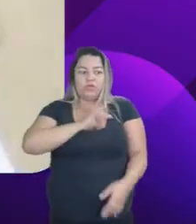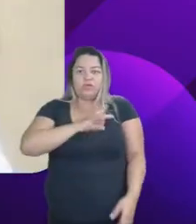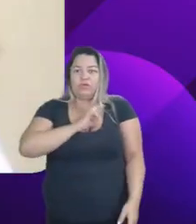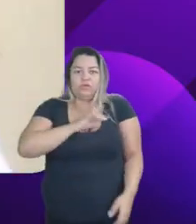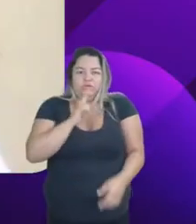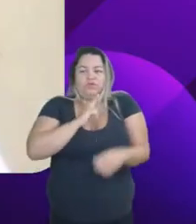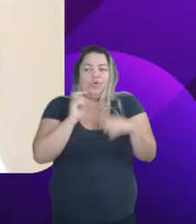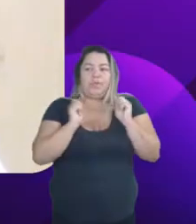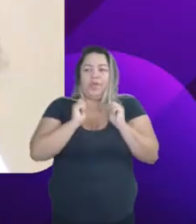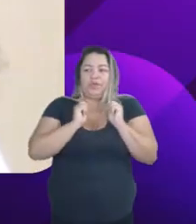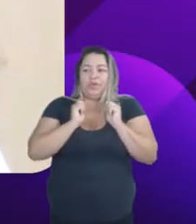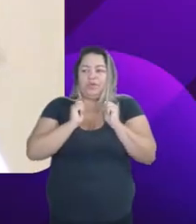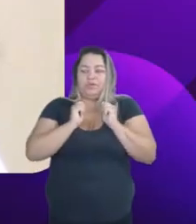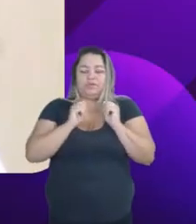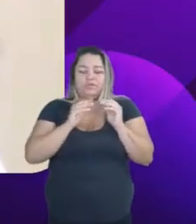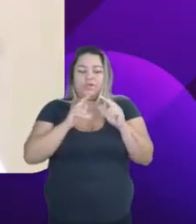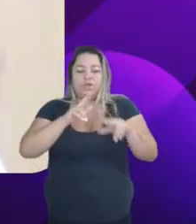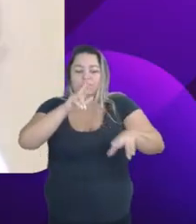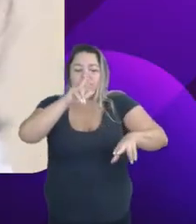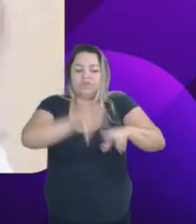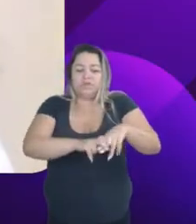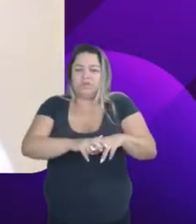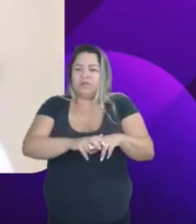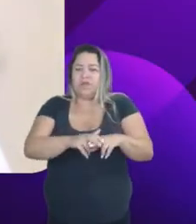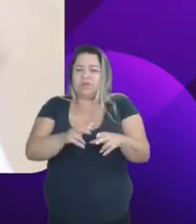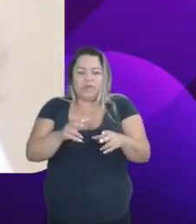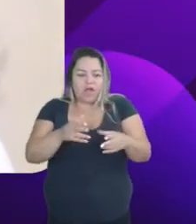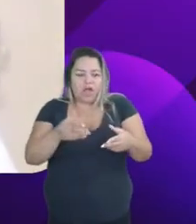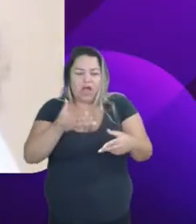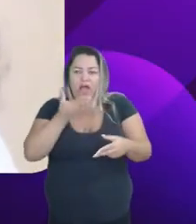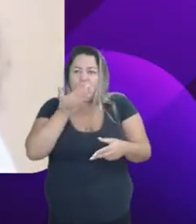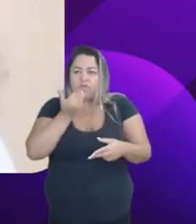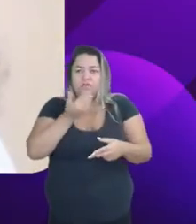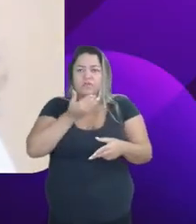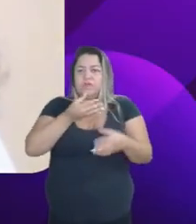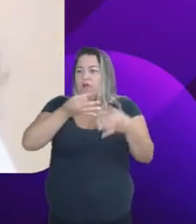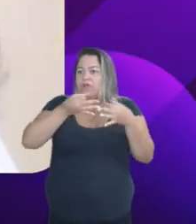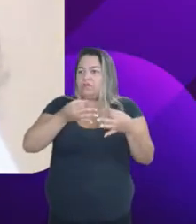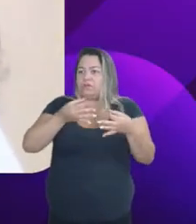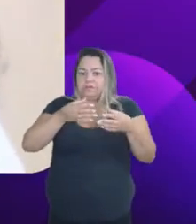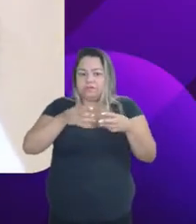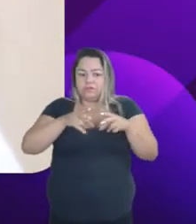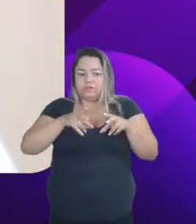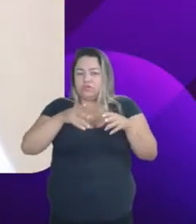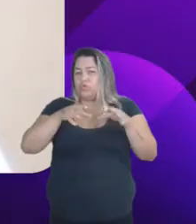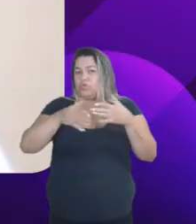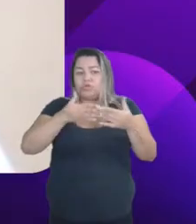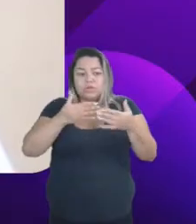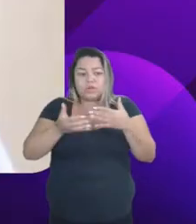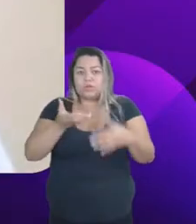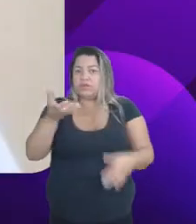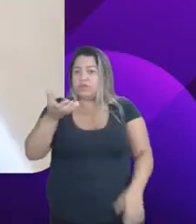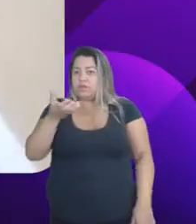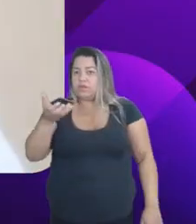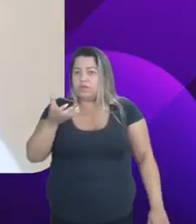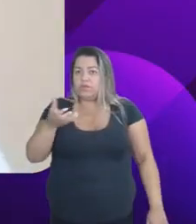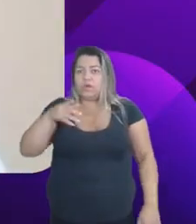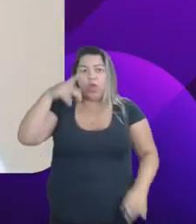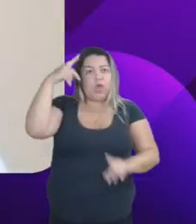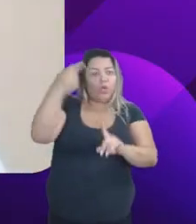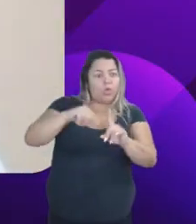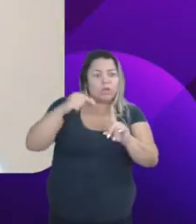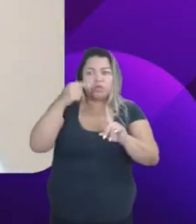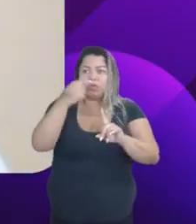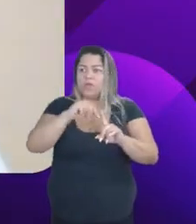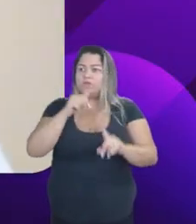porque a casa tinha que estar arrumada, os meninos sentados onde ele queria, comida na temperatura que ele queria. Vocês já imaginaram quantas surras